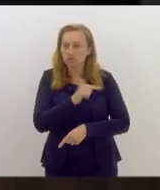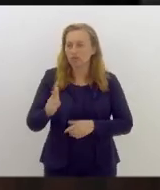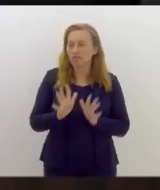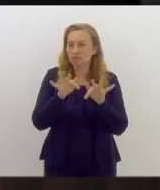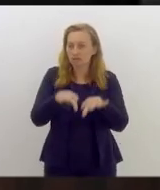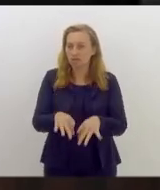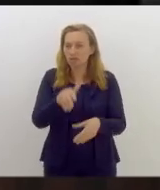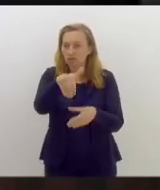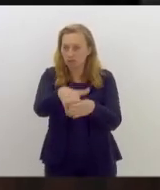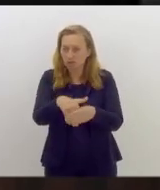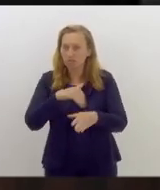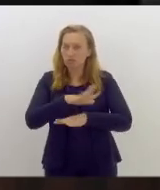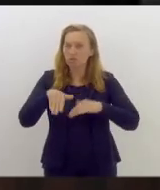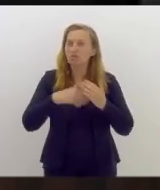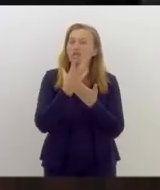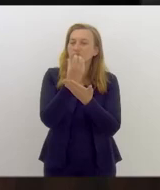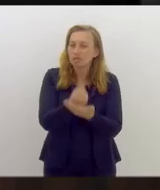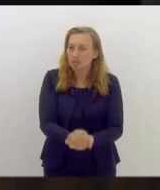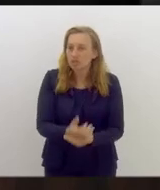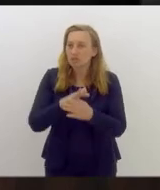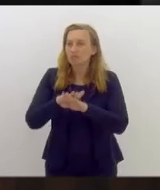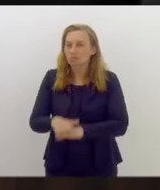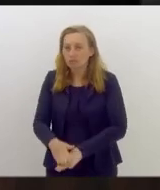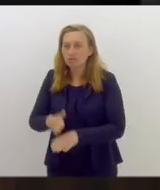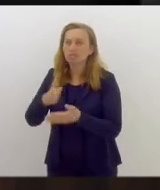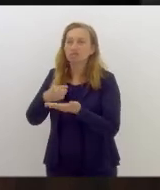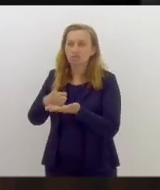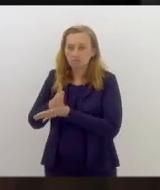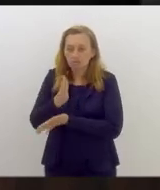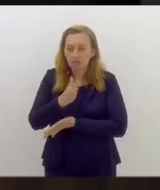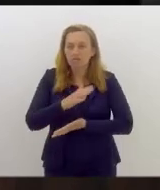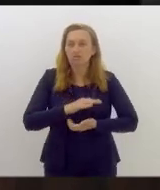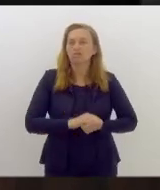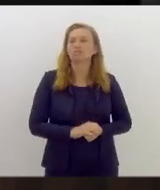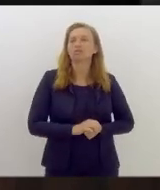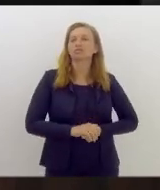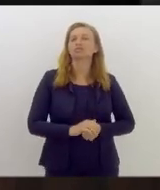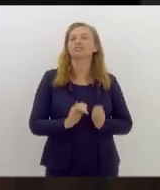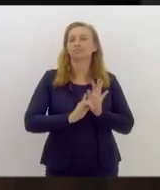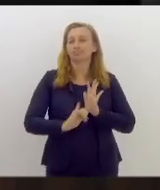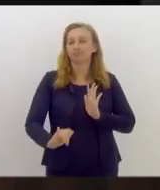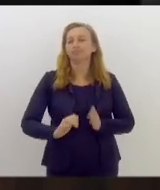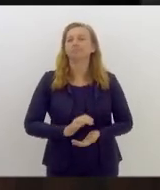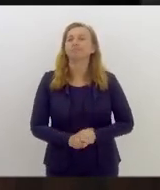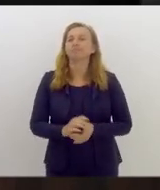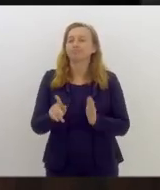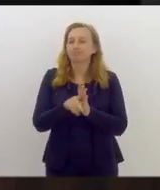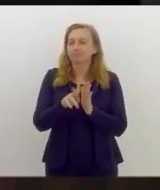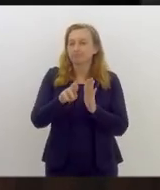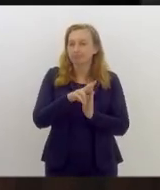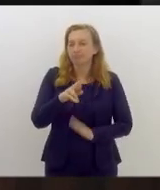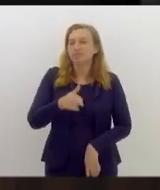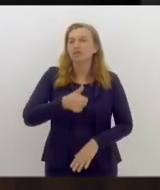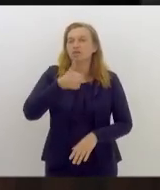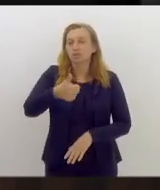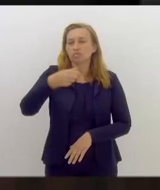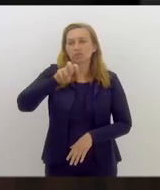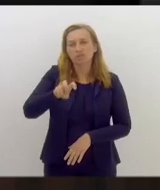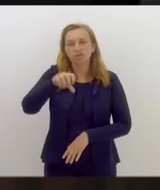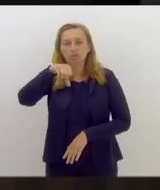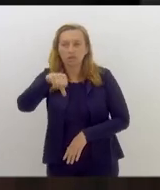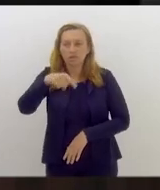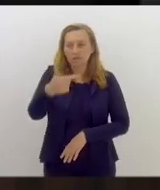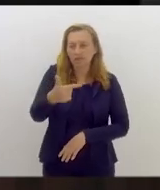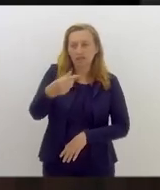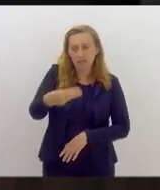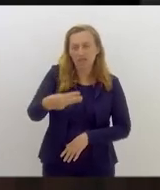discutir, encerra a discussão, em votação, se os que aprovam permaneçam como estão aprovados, vai à promulgação. Projeto de resolução 1593 de 22, de autoria do